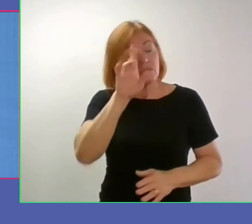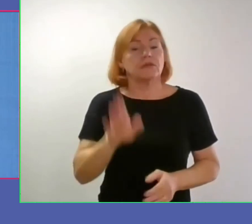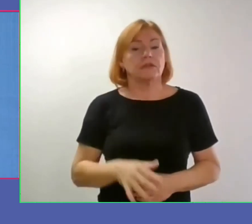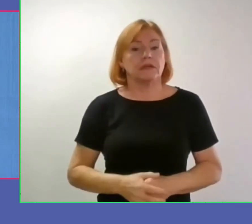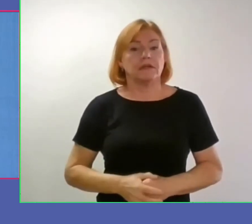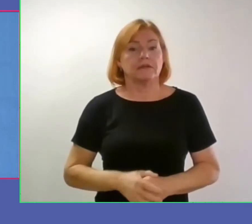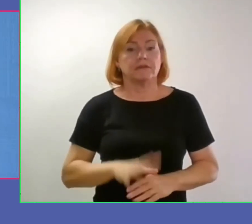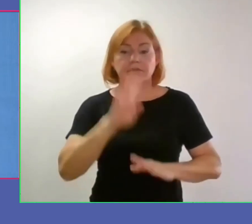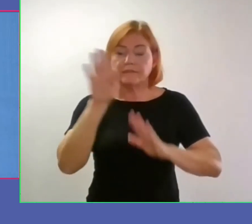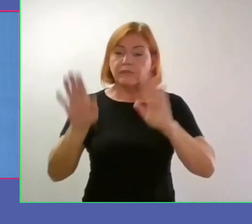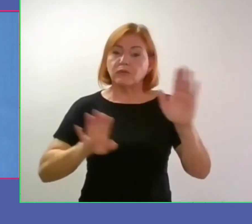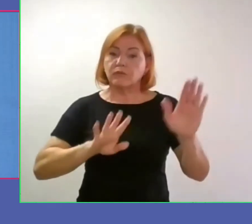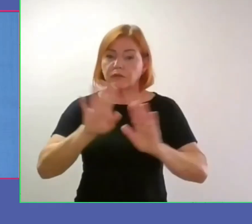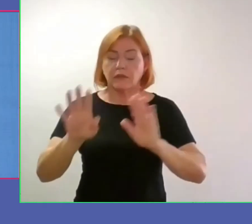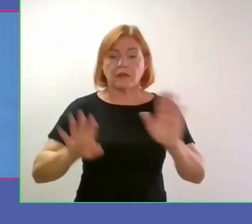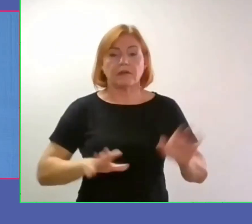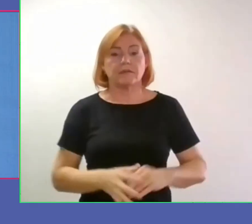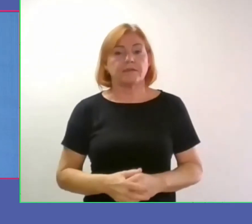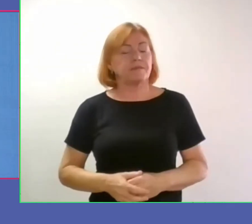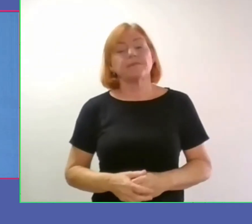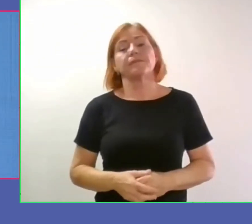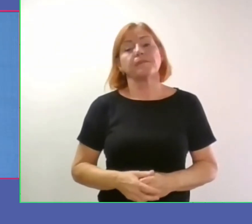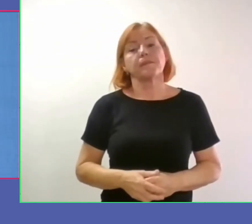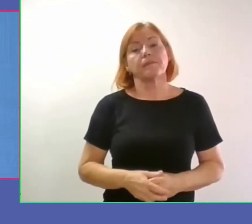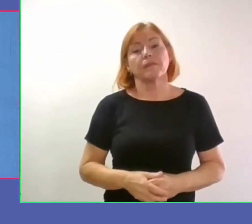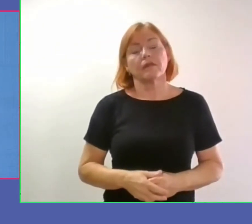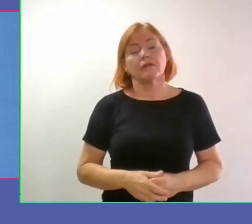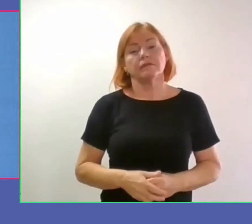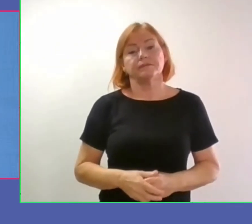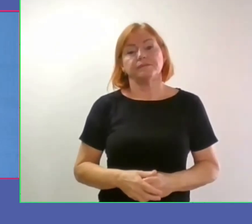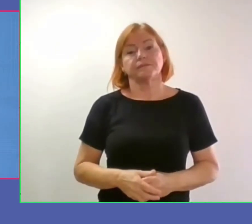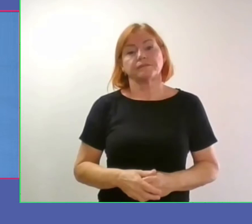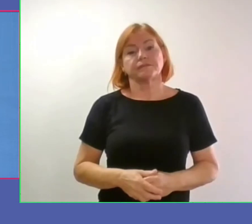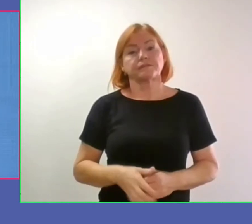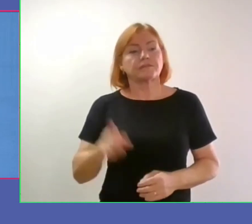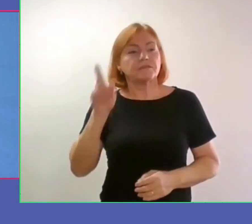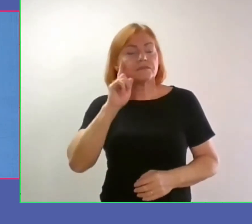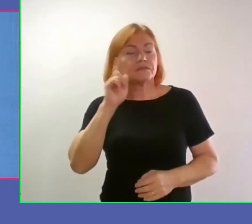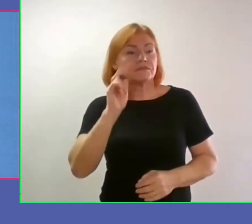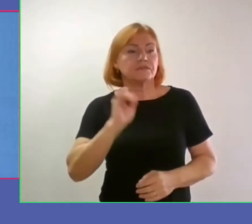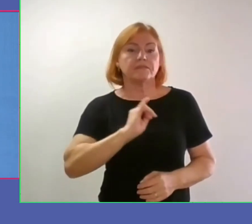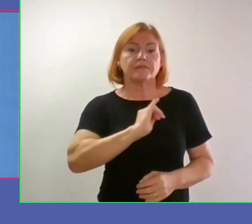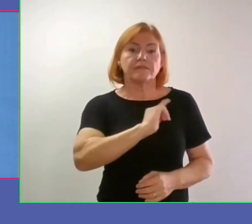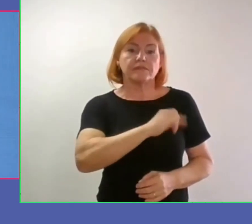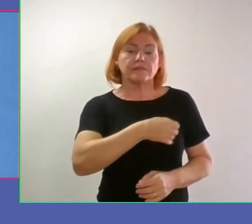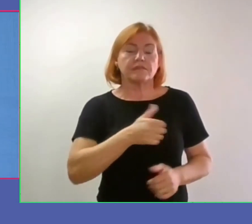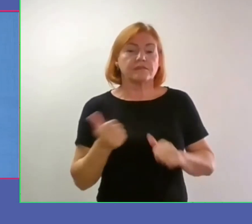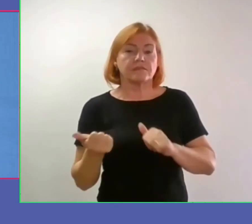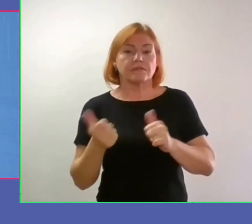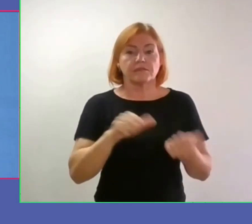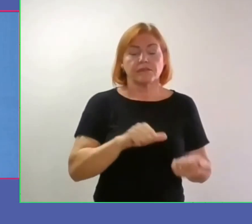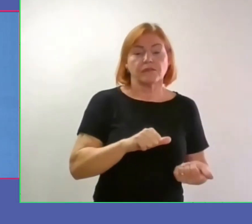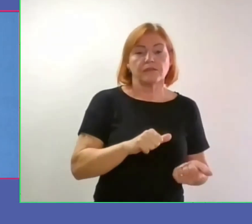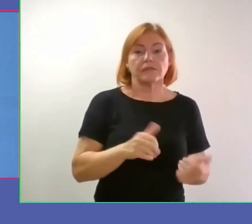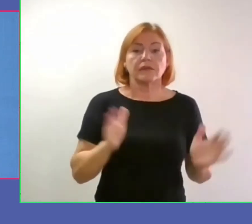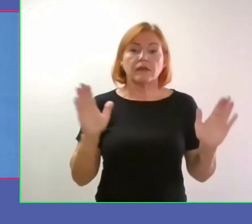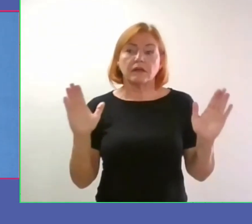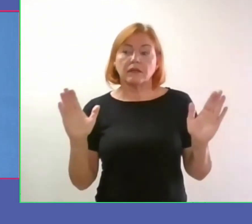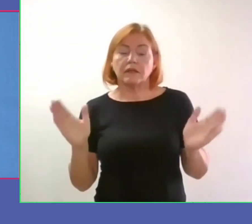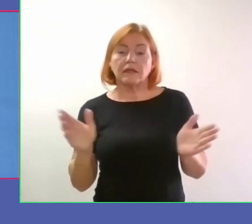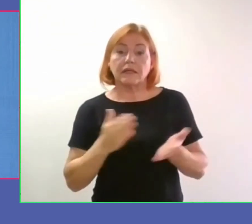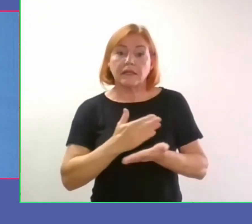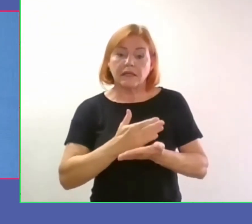desde os dias de João Batista até agora, o reino dos céus é tomado por esforço, e os que se esforçam se